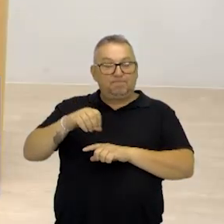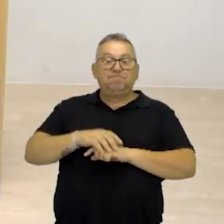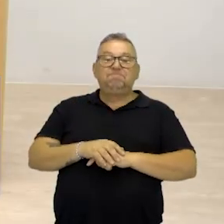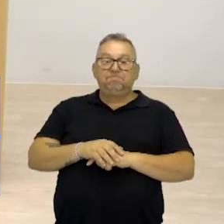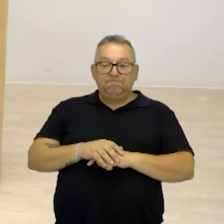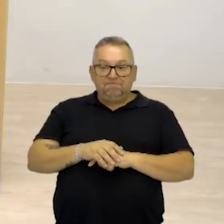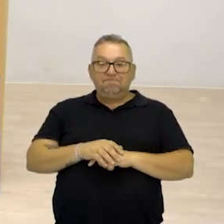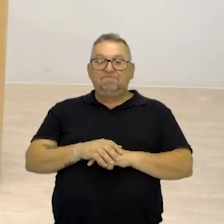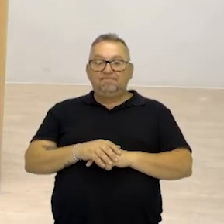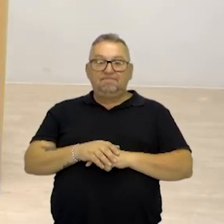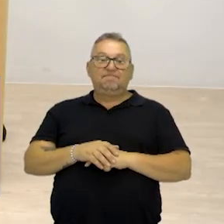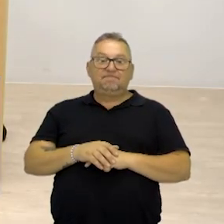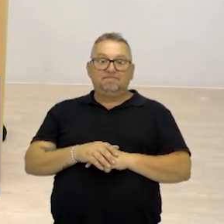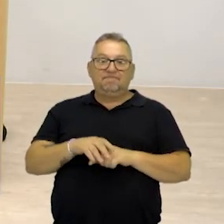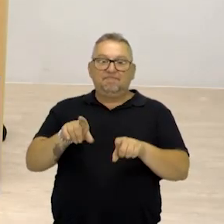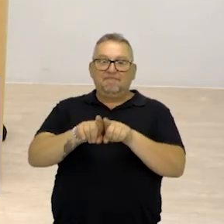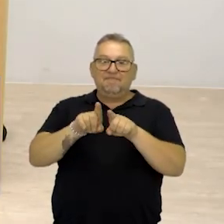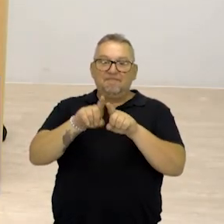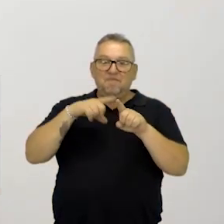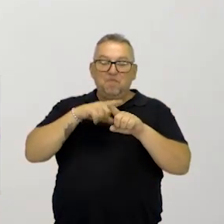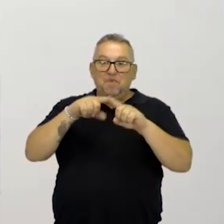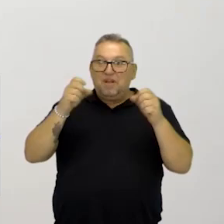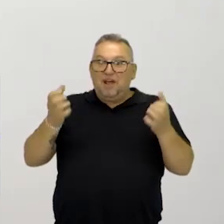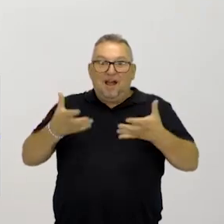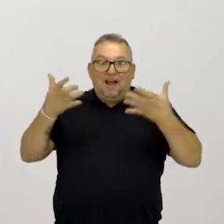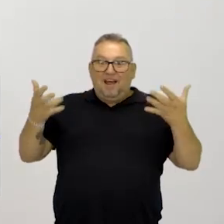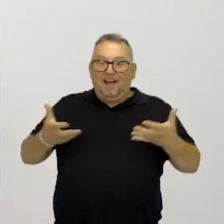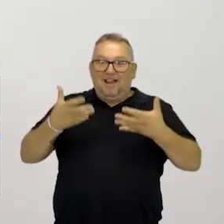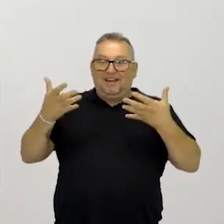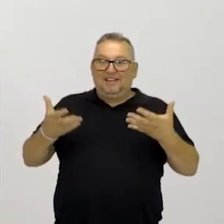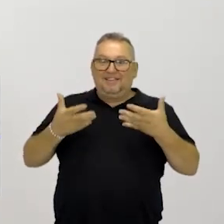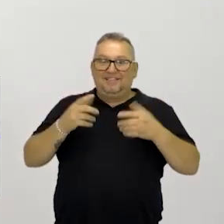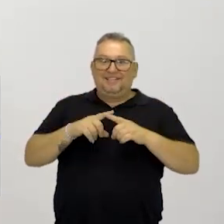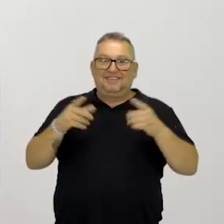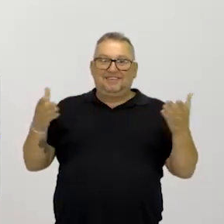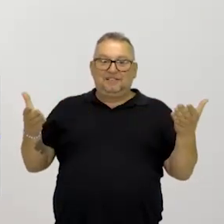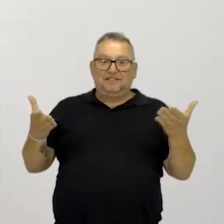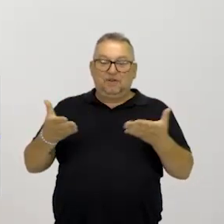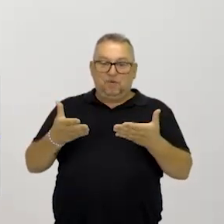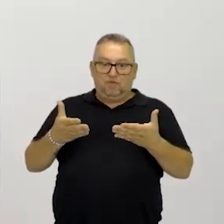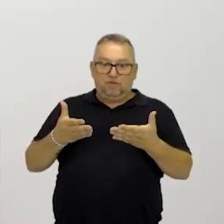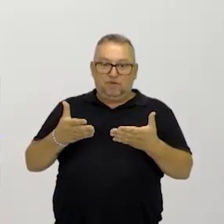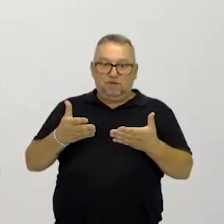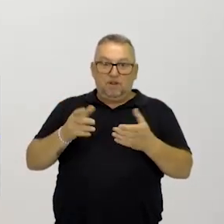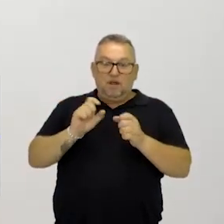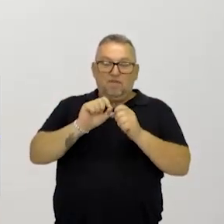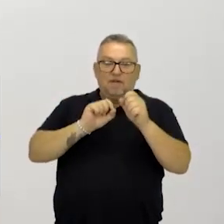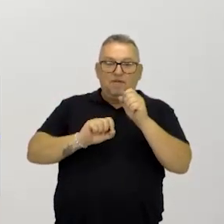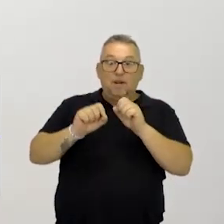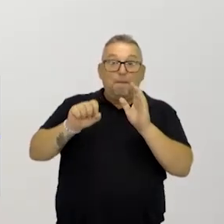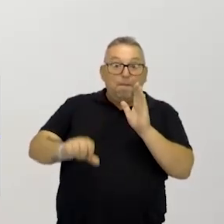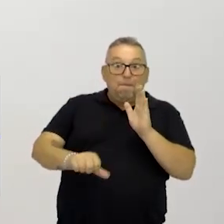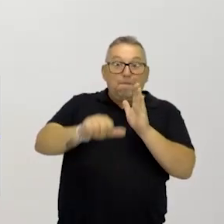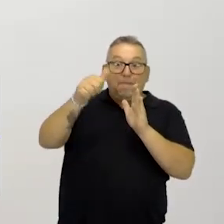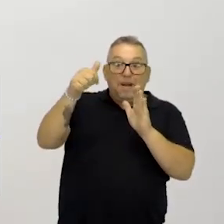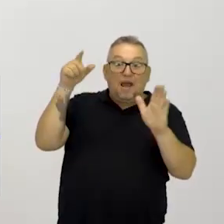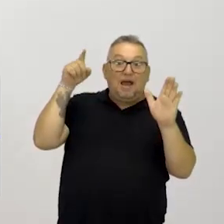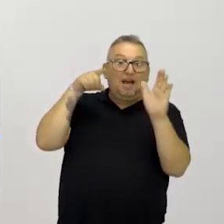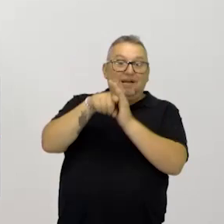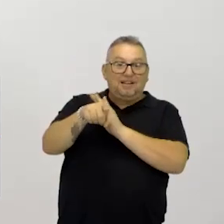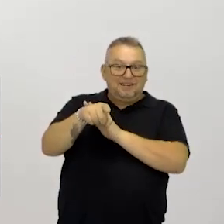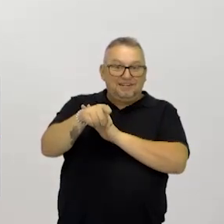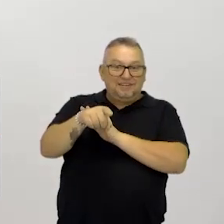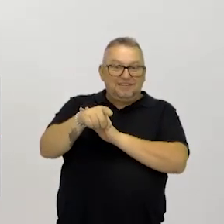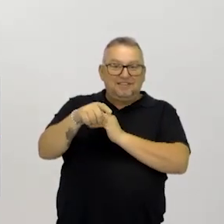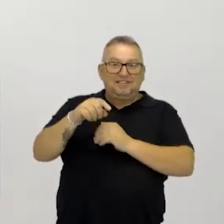bem lembrado, Vivi. Ai, gente, quem tem amigo não morre pagão, é isso aí. Olha só. E, gente, a gente vai para nossa primeira pergunta aí,